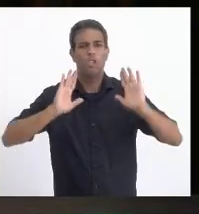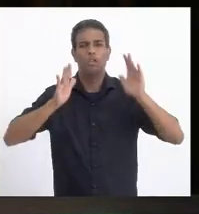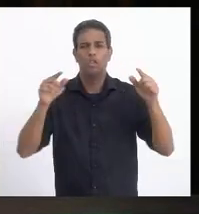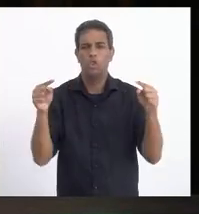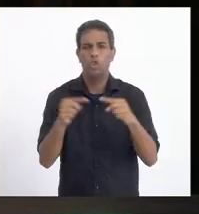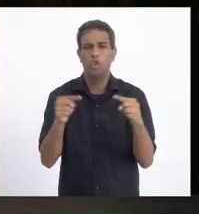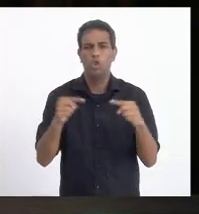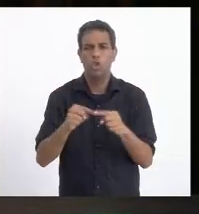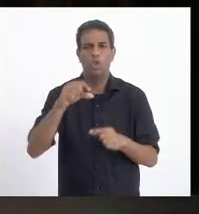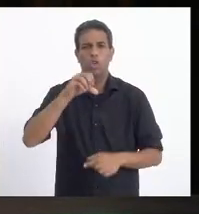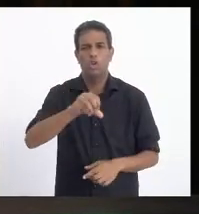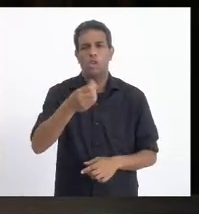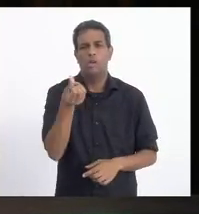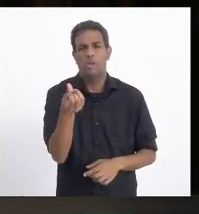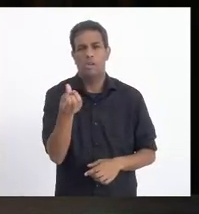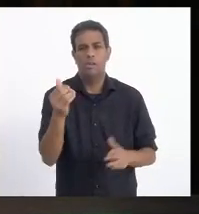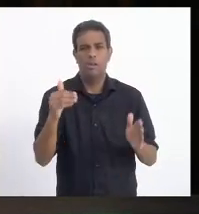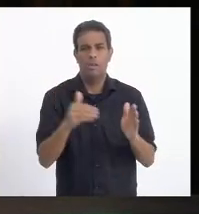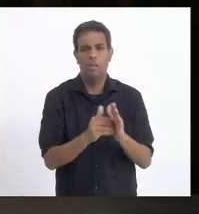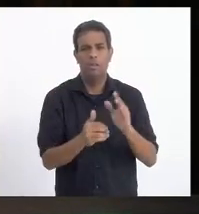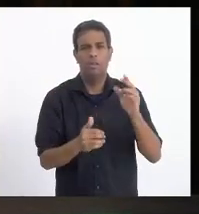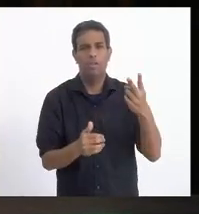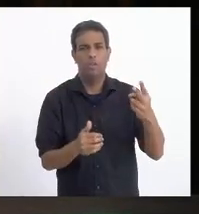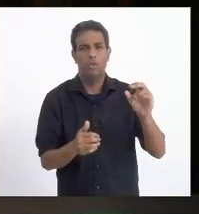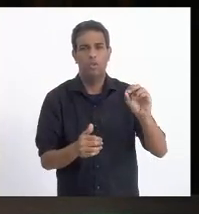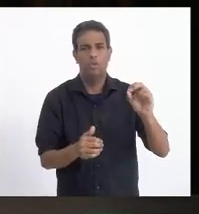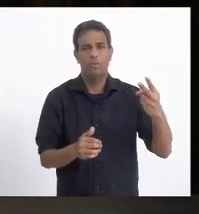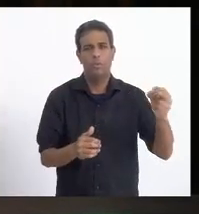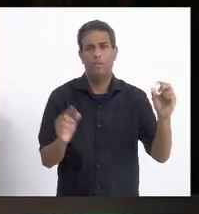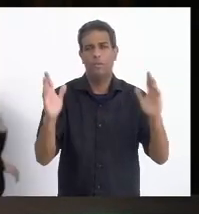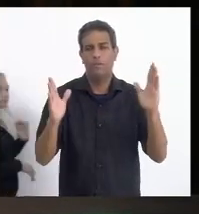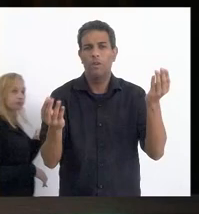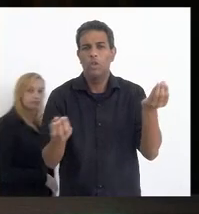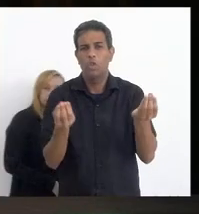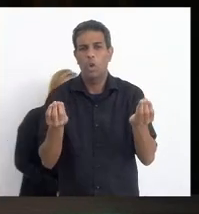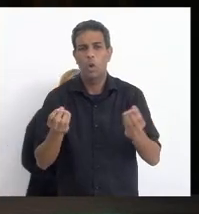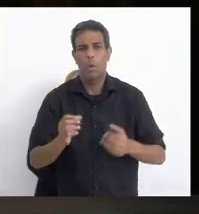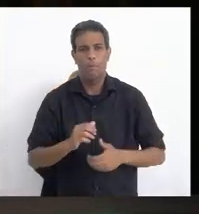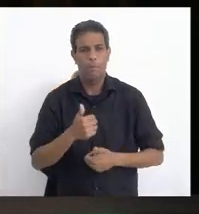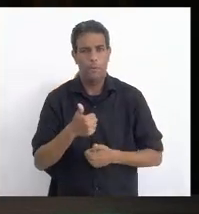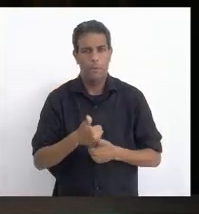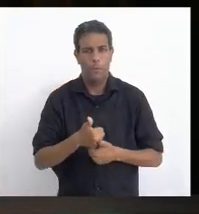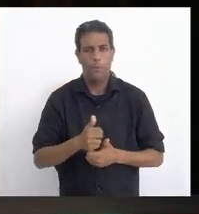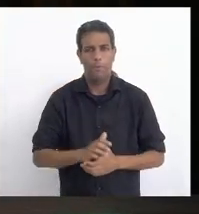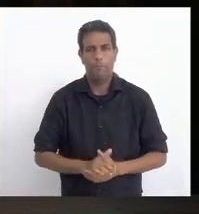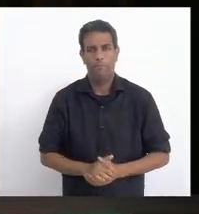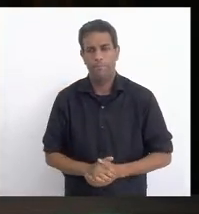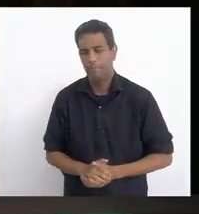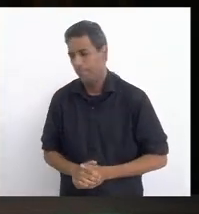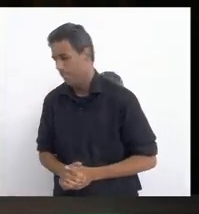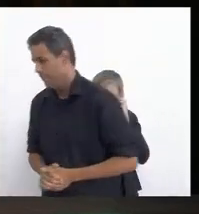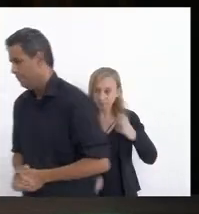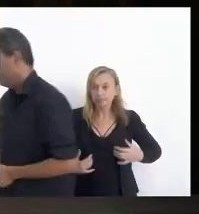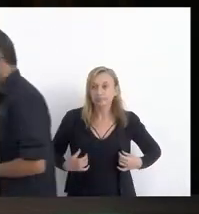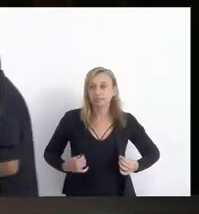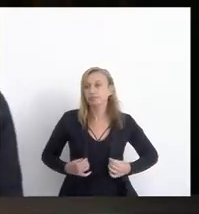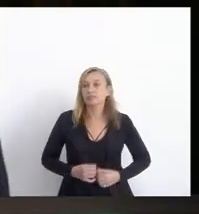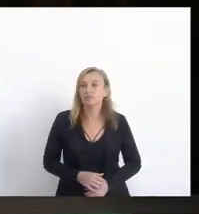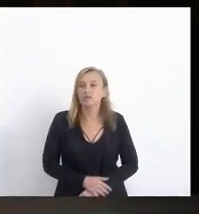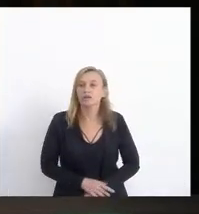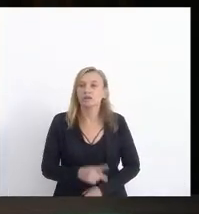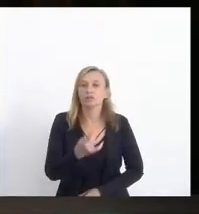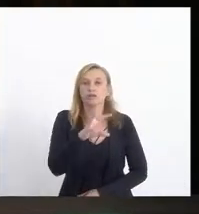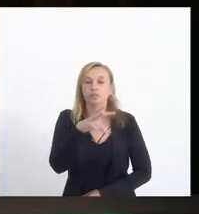de 96 até 2020 o estudo que foi feito Oi e a maioria só